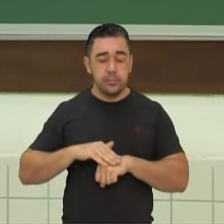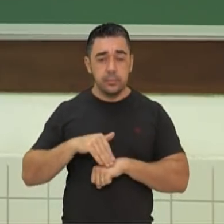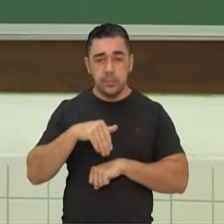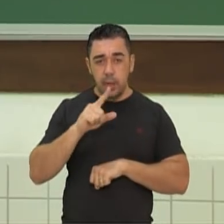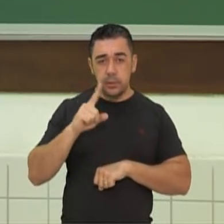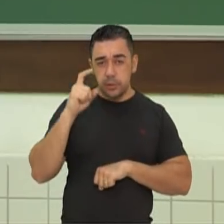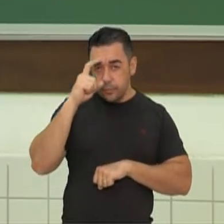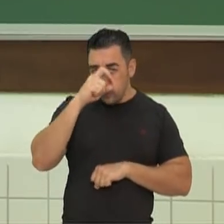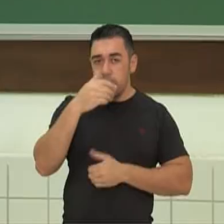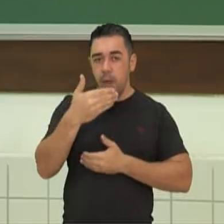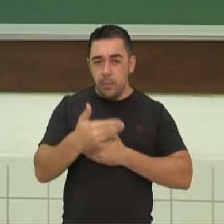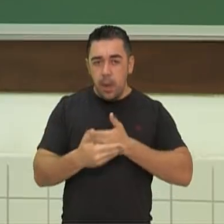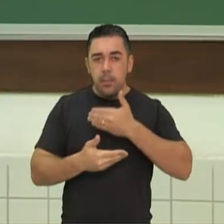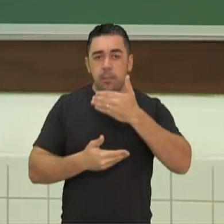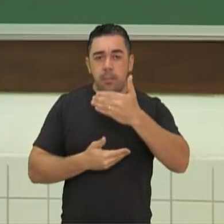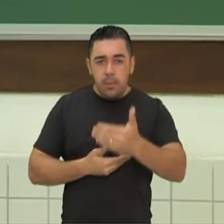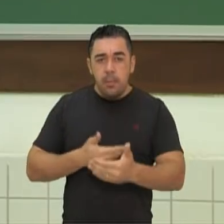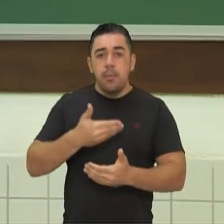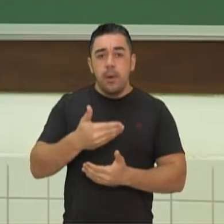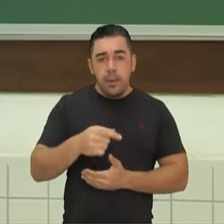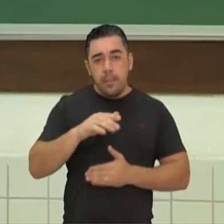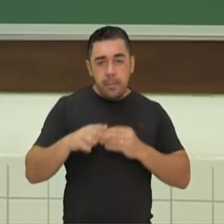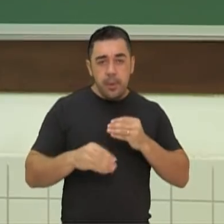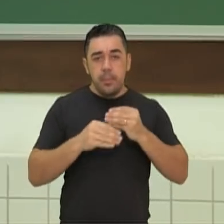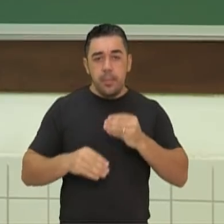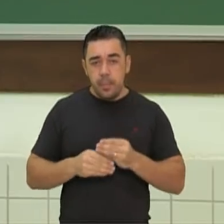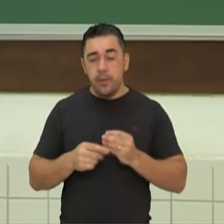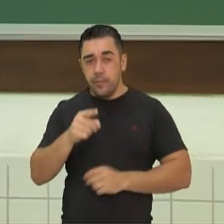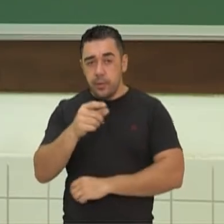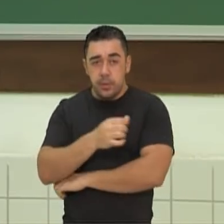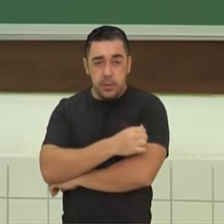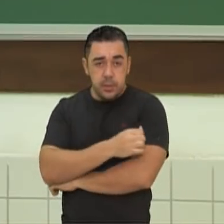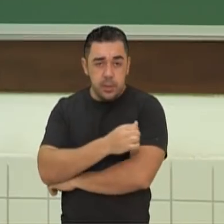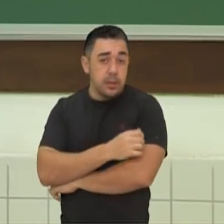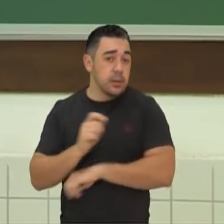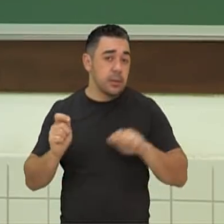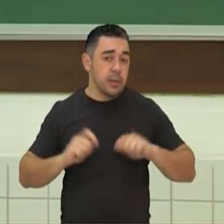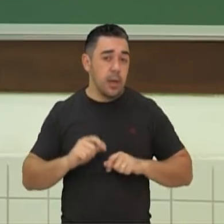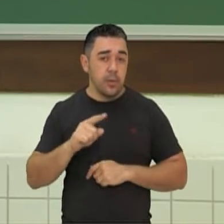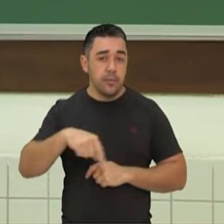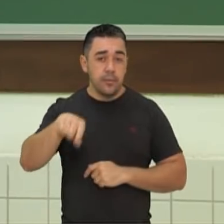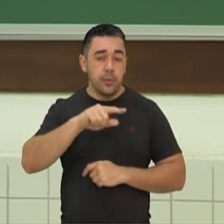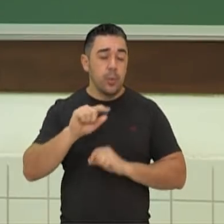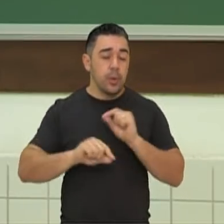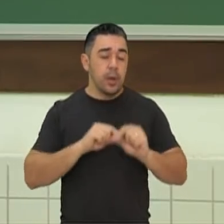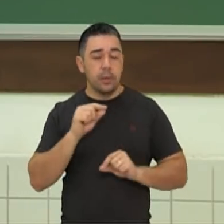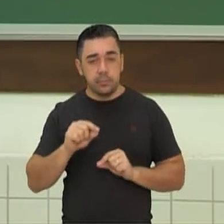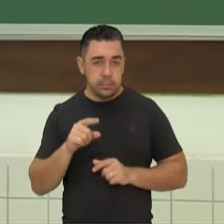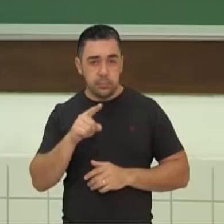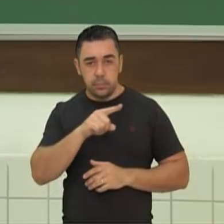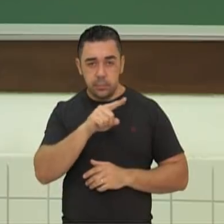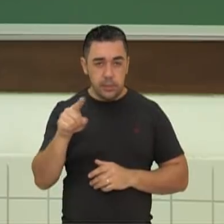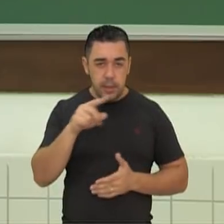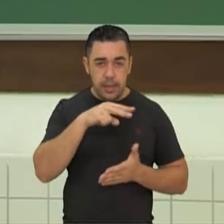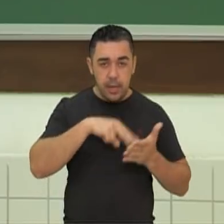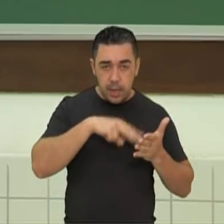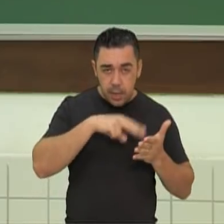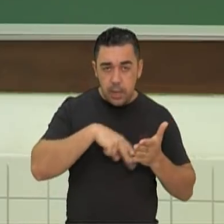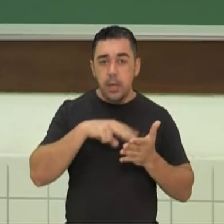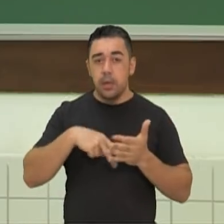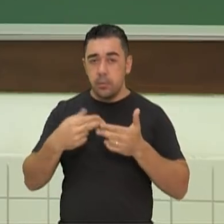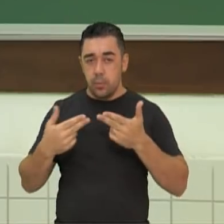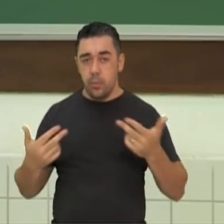à medida que o tempo vai passando, tá? Então, no 6º ano, é pertinente, é correspondente que vocês leiam